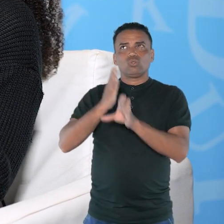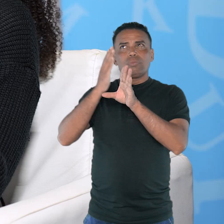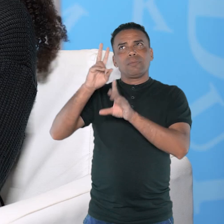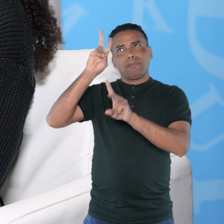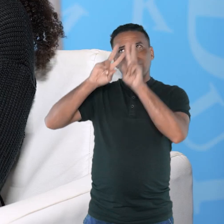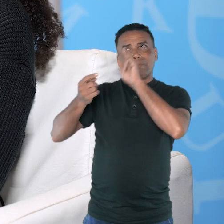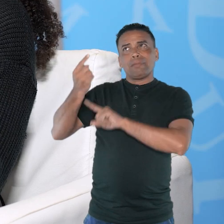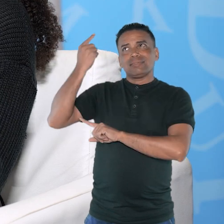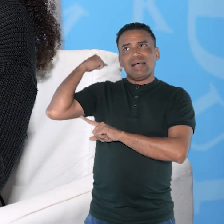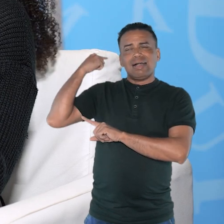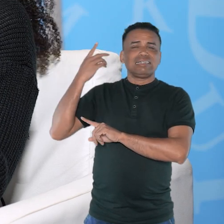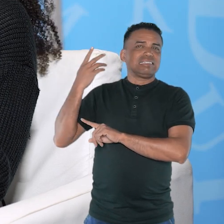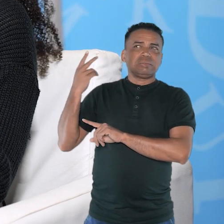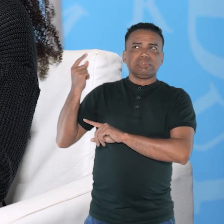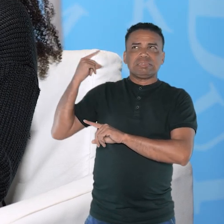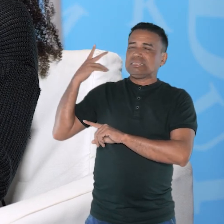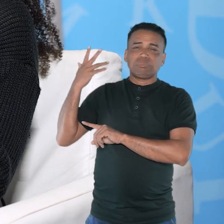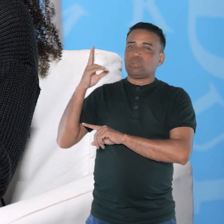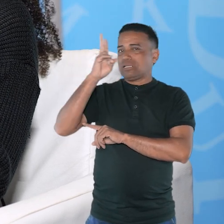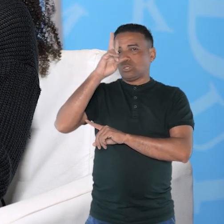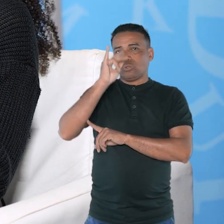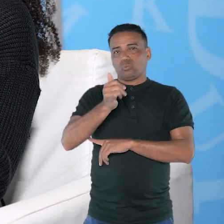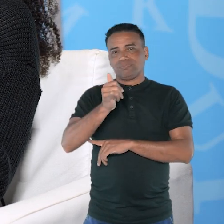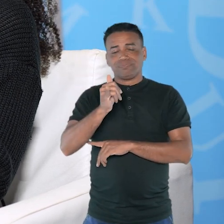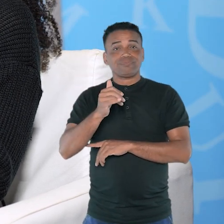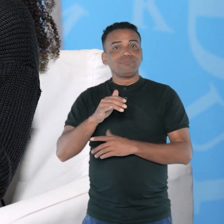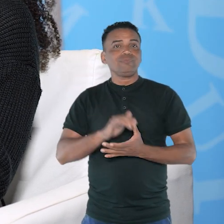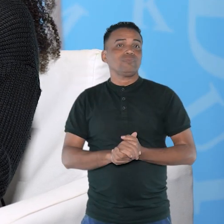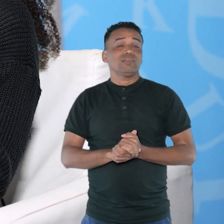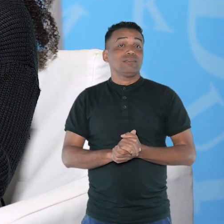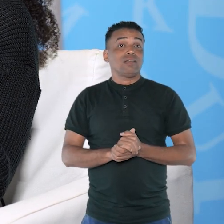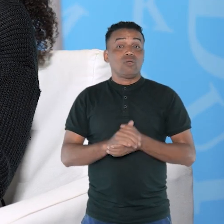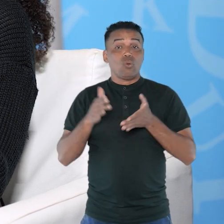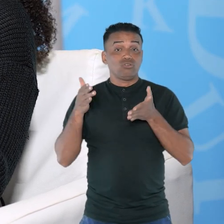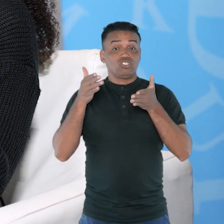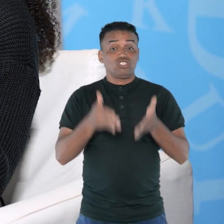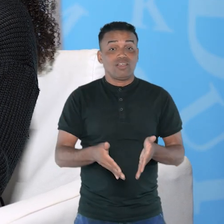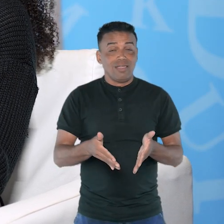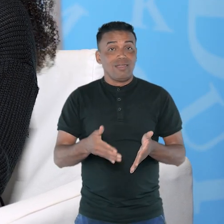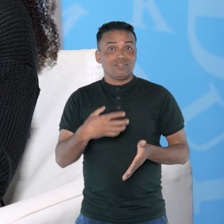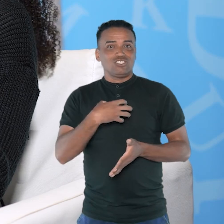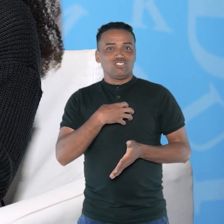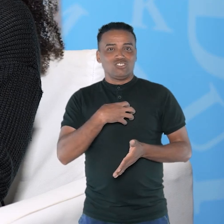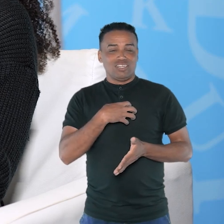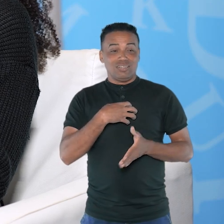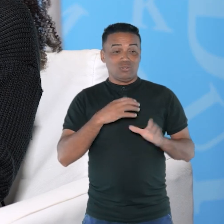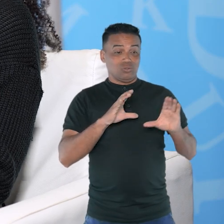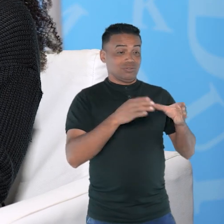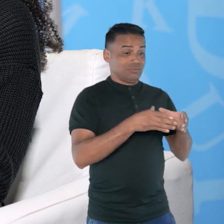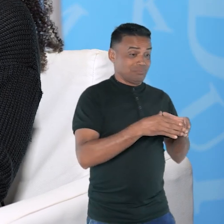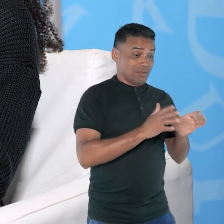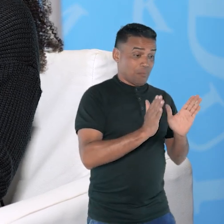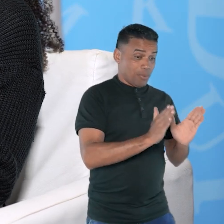mais distante, também não era a história que eu queria contar. Porque justamente quando eu cheguei à forma que eram 2 tempos diferentes,